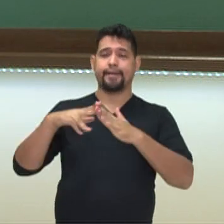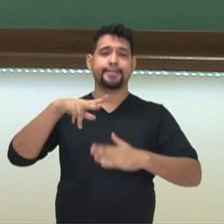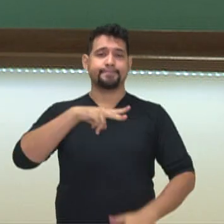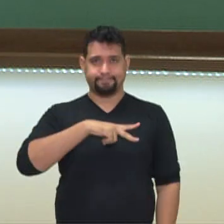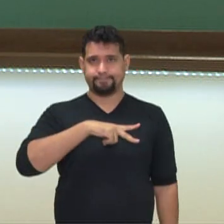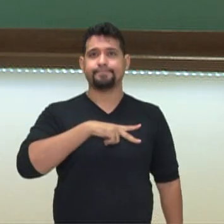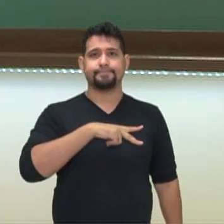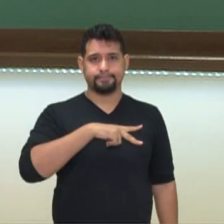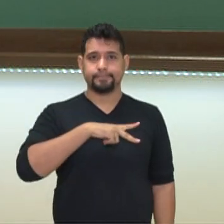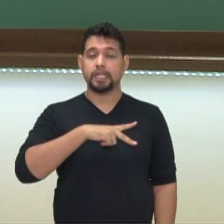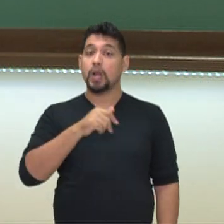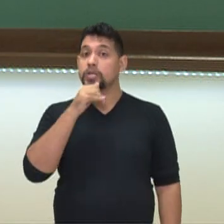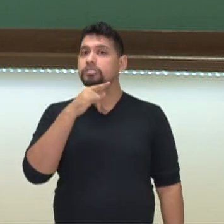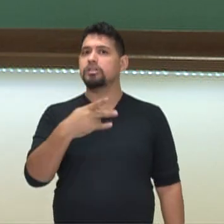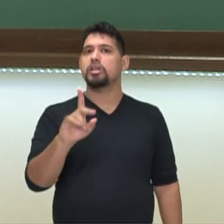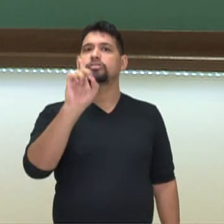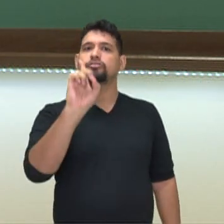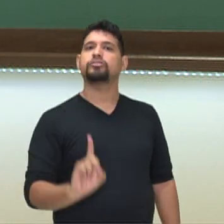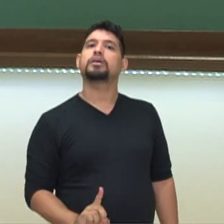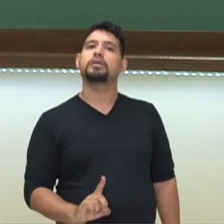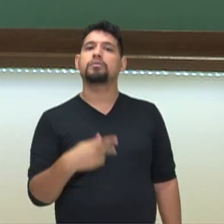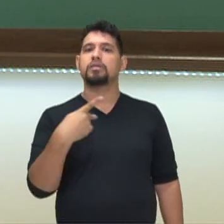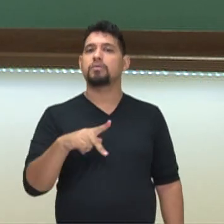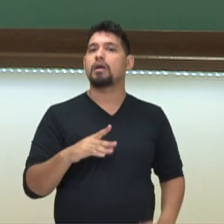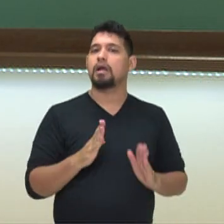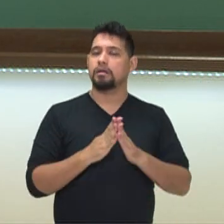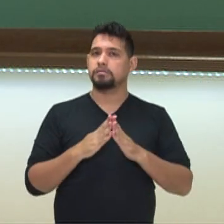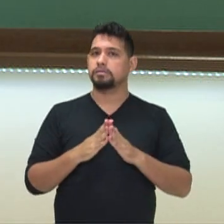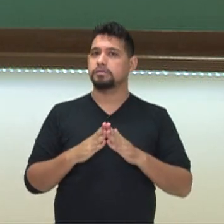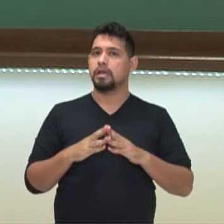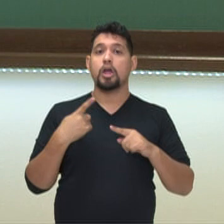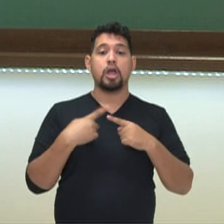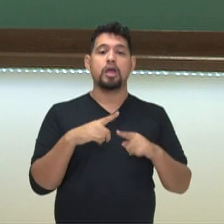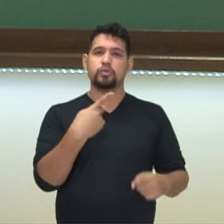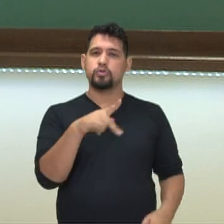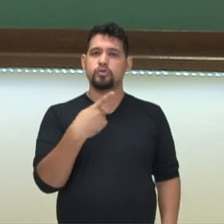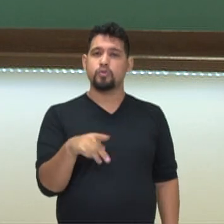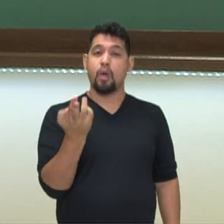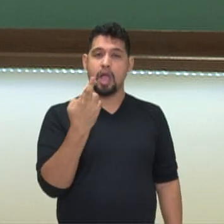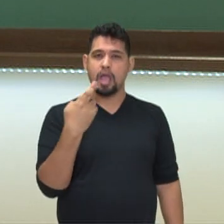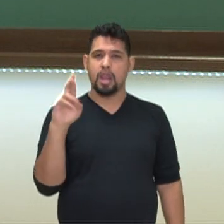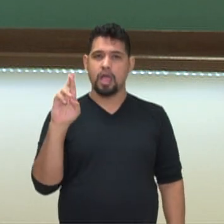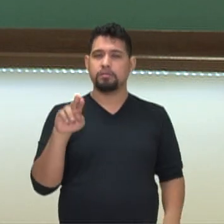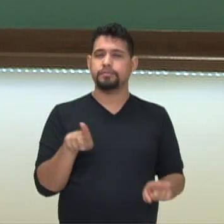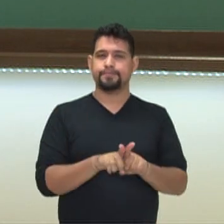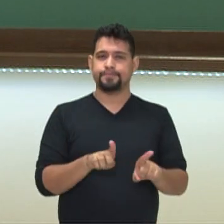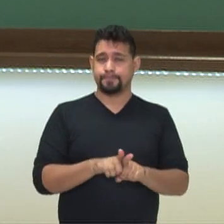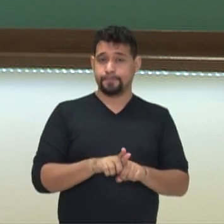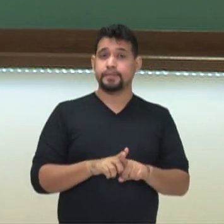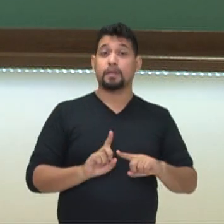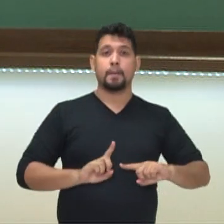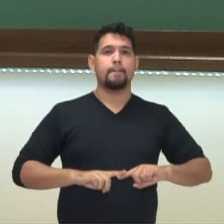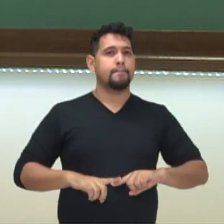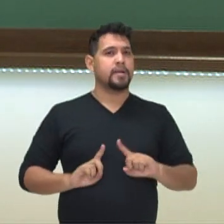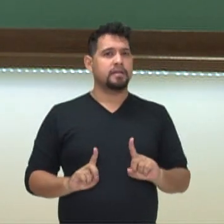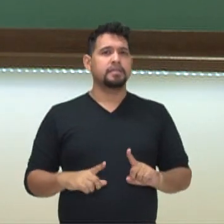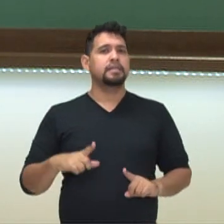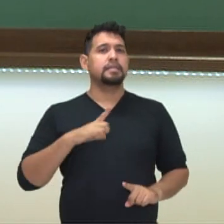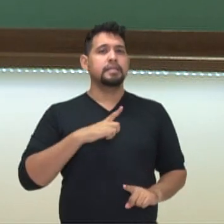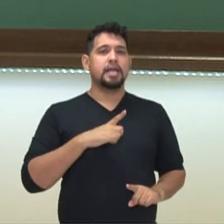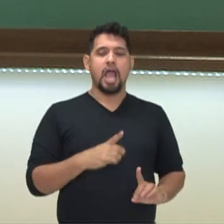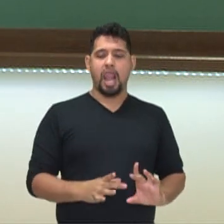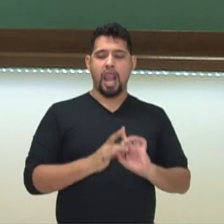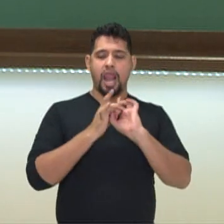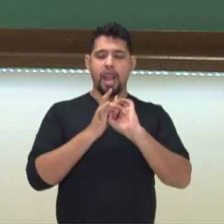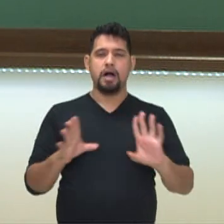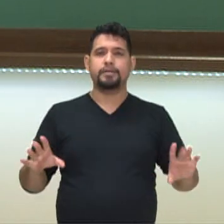privada. Então, você tem direito à propriedade privada, sua religiosidade dentro dessa propriedade privada, mas também tem a